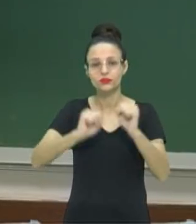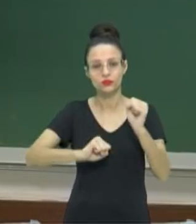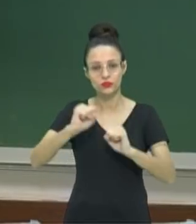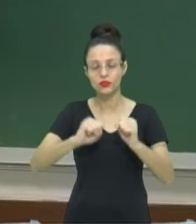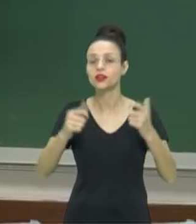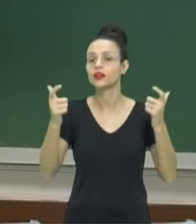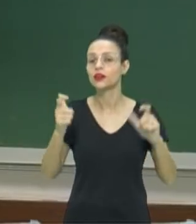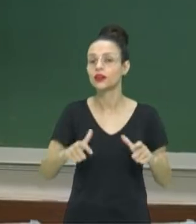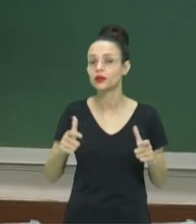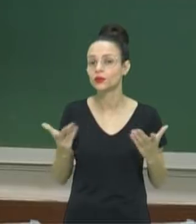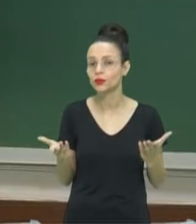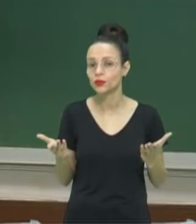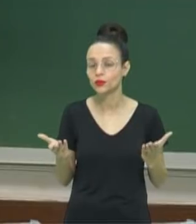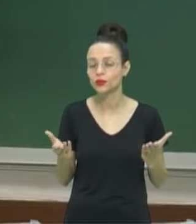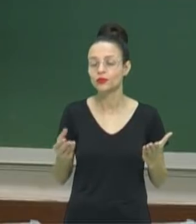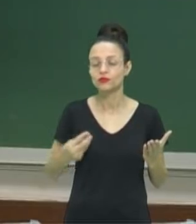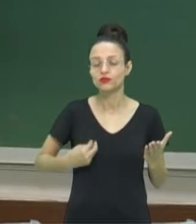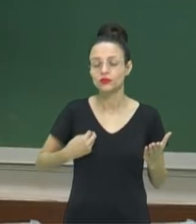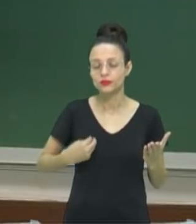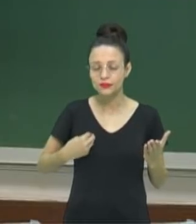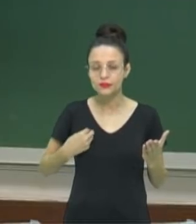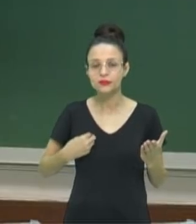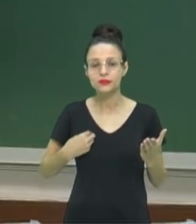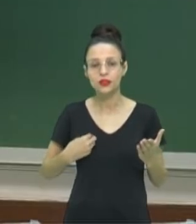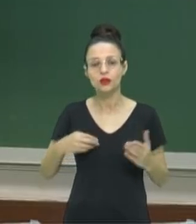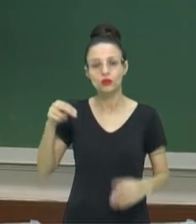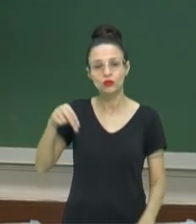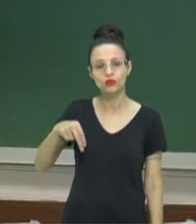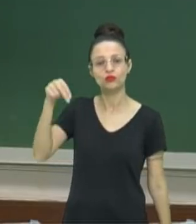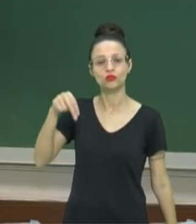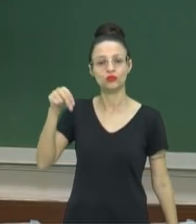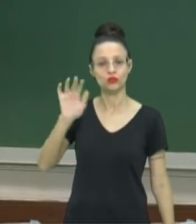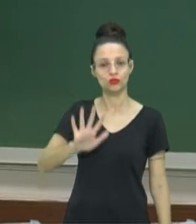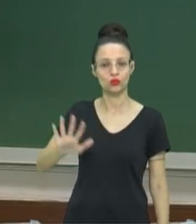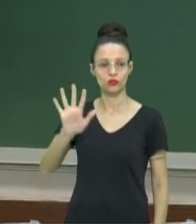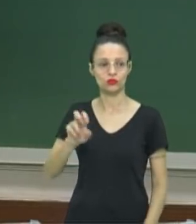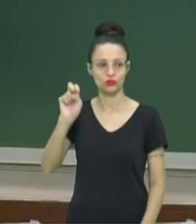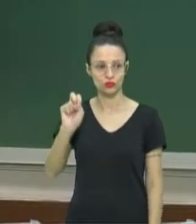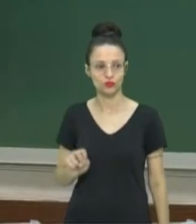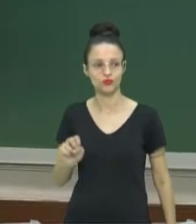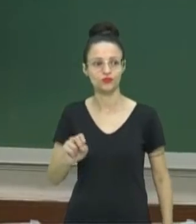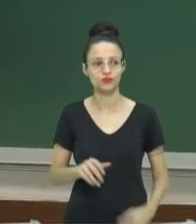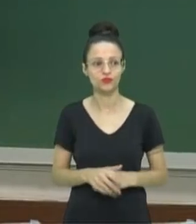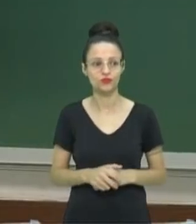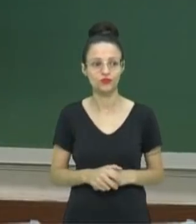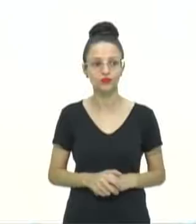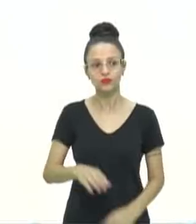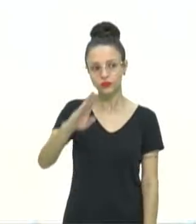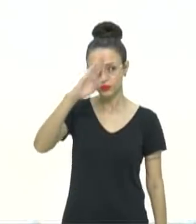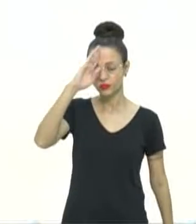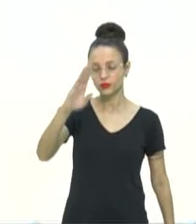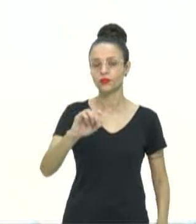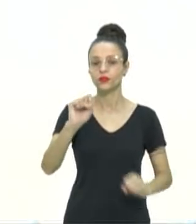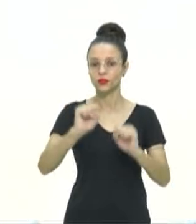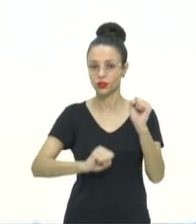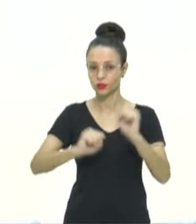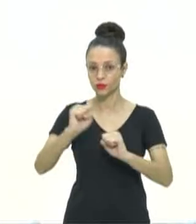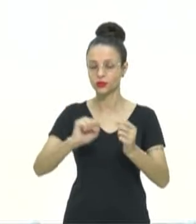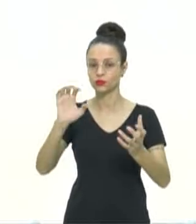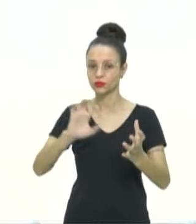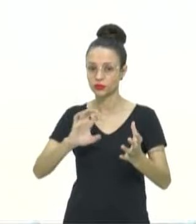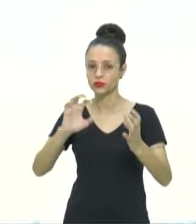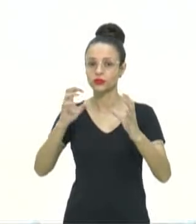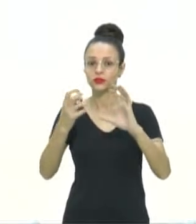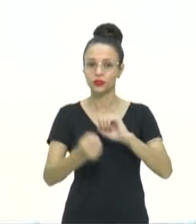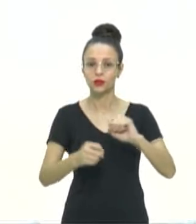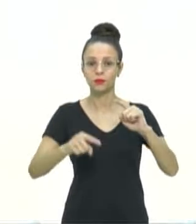indústrias se estabelecem mais no interior da região sul. E o predomínio de indústrias de